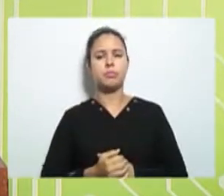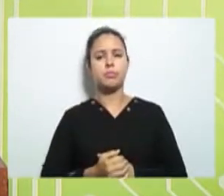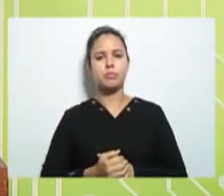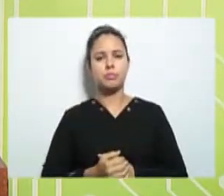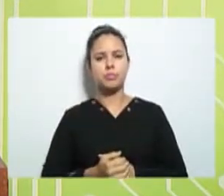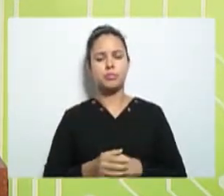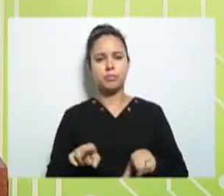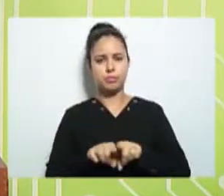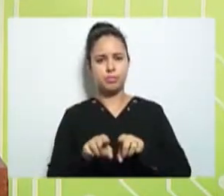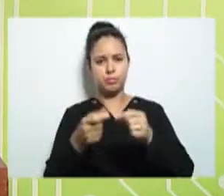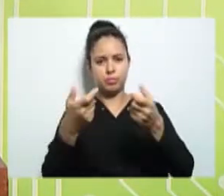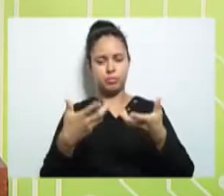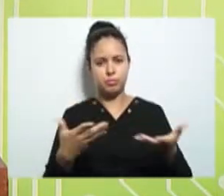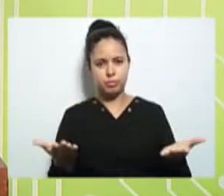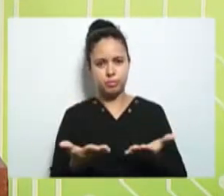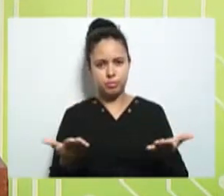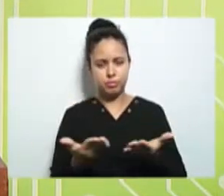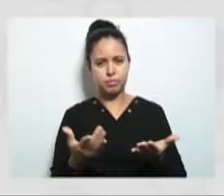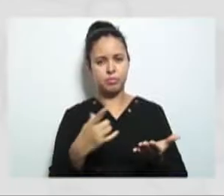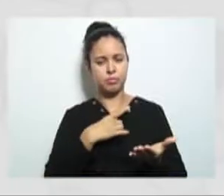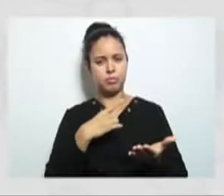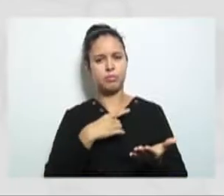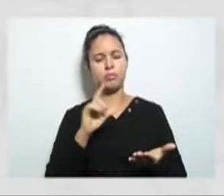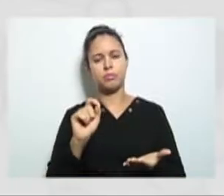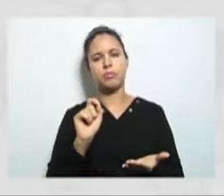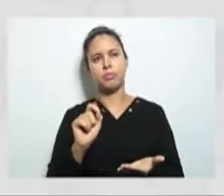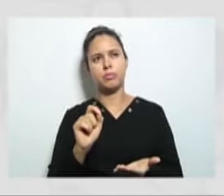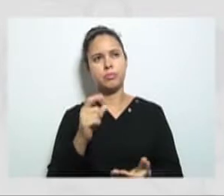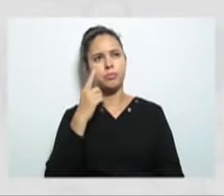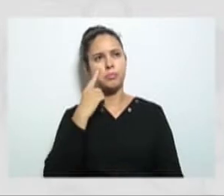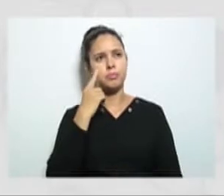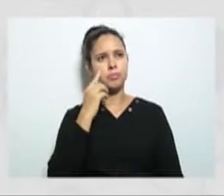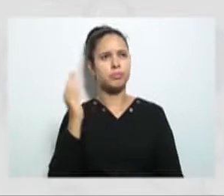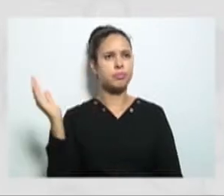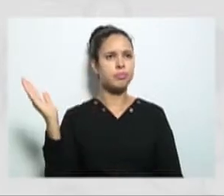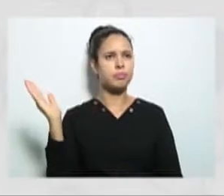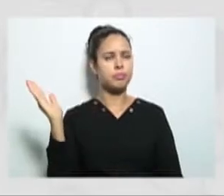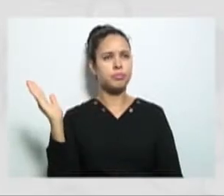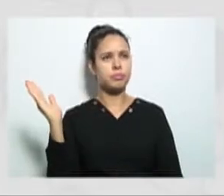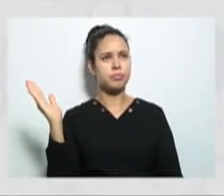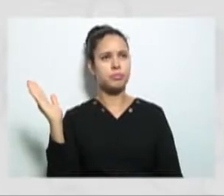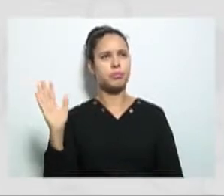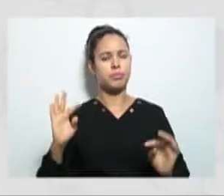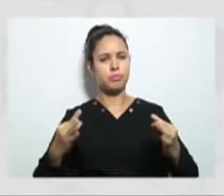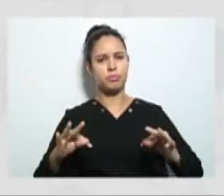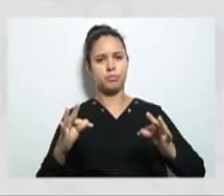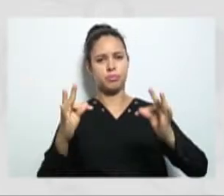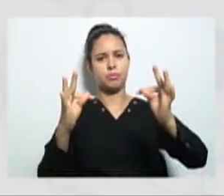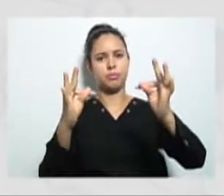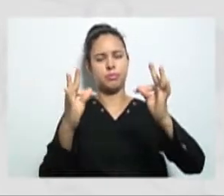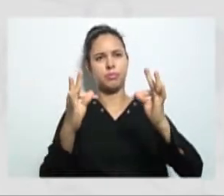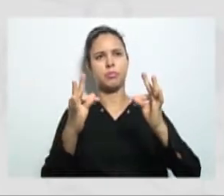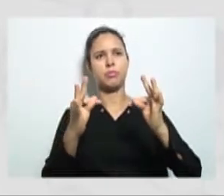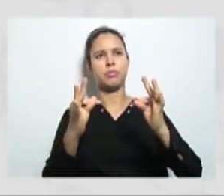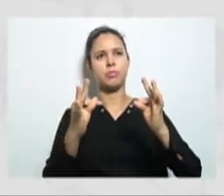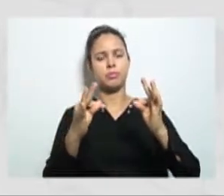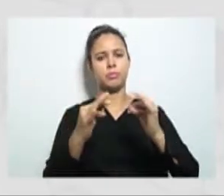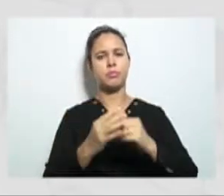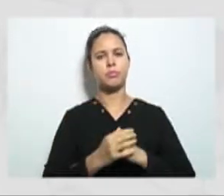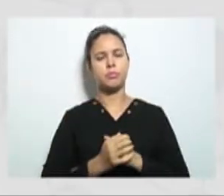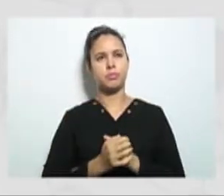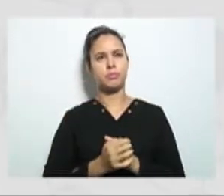E falando em hoje, gente, olha só o que a gente tem no cenário atual em relação à tecnologia, né? Olha os computadores. Esse